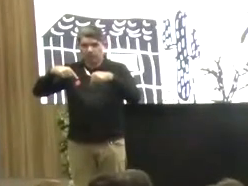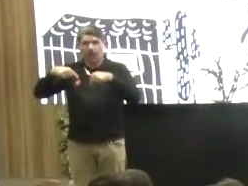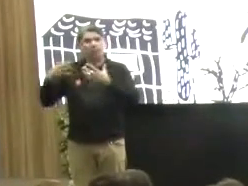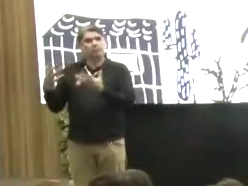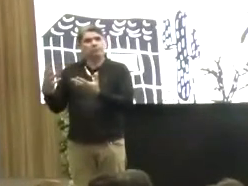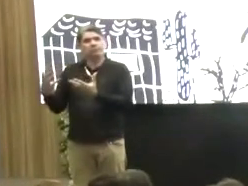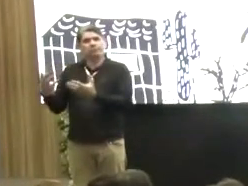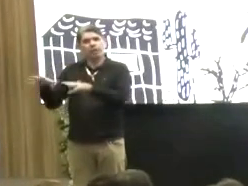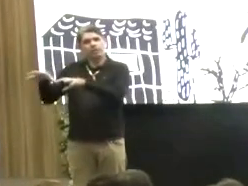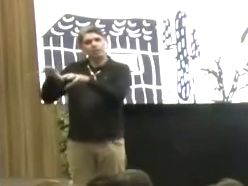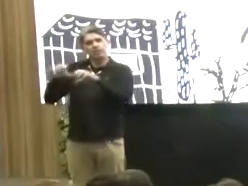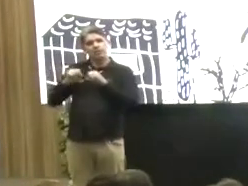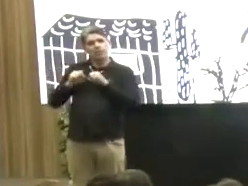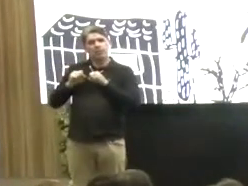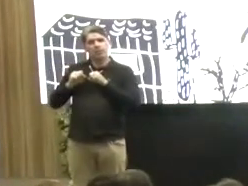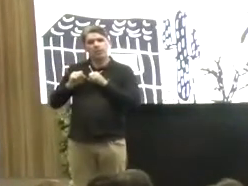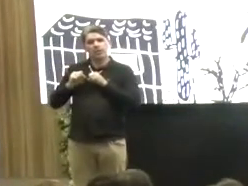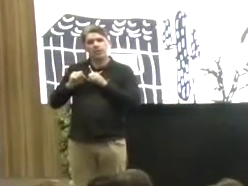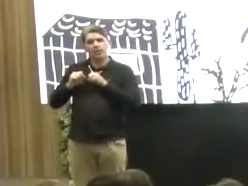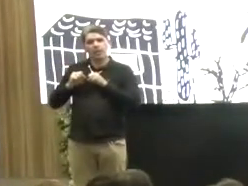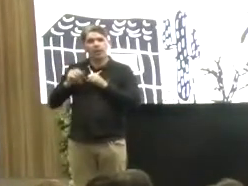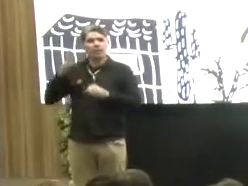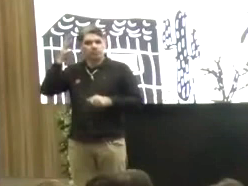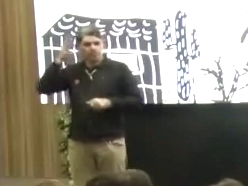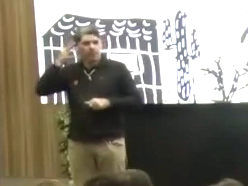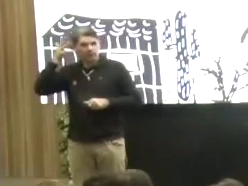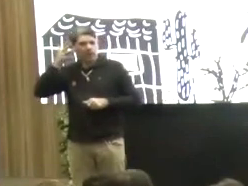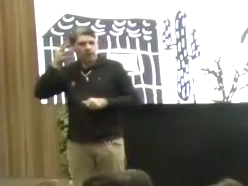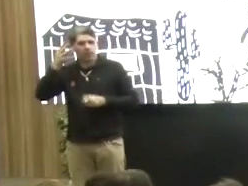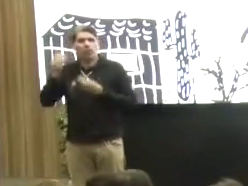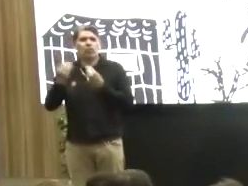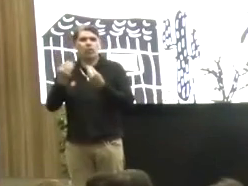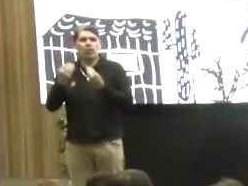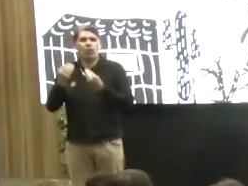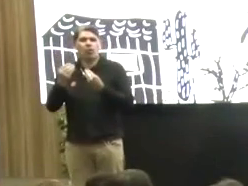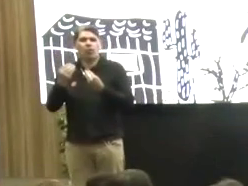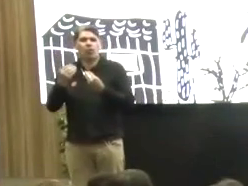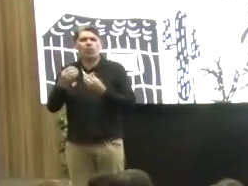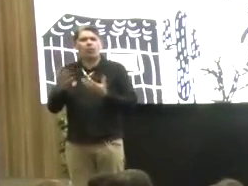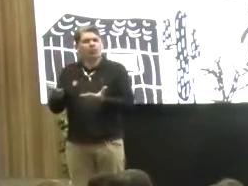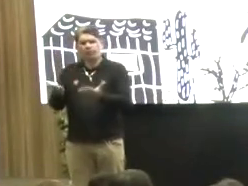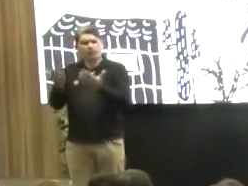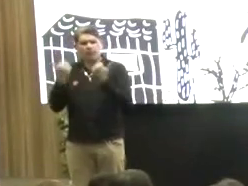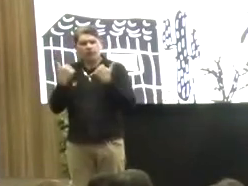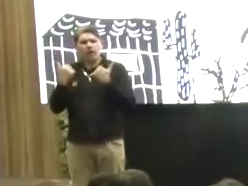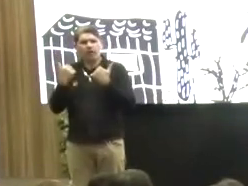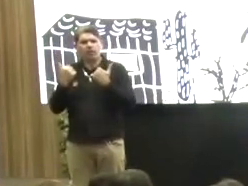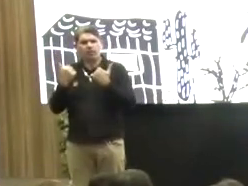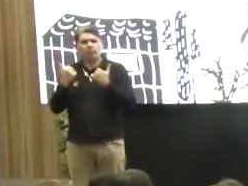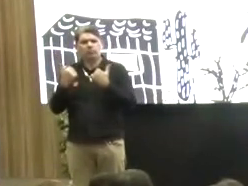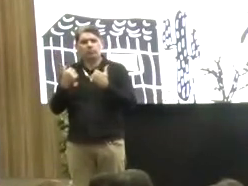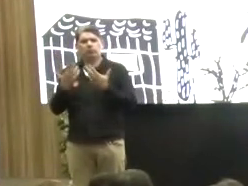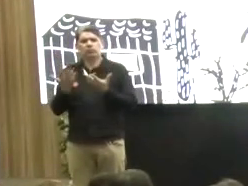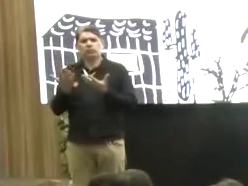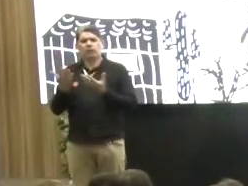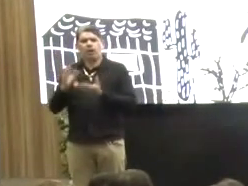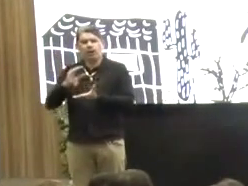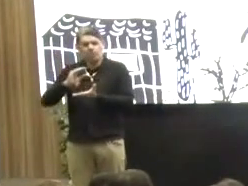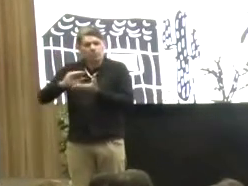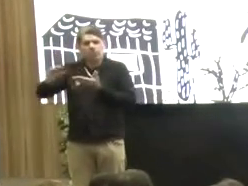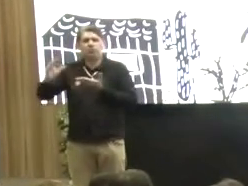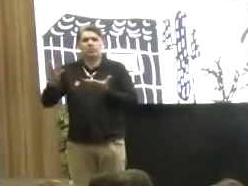de conversa foi isso. Vamos apostar na autonomia da escola. Vamos apostar na